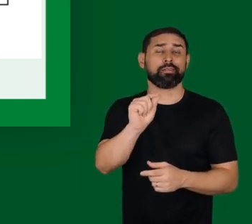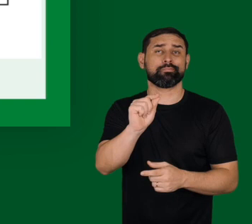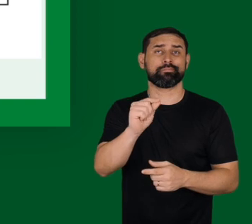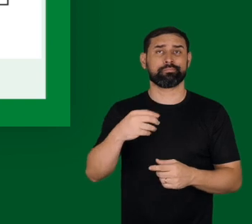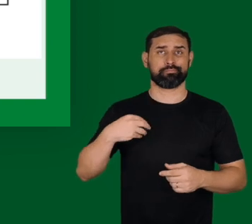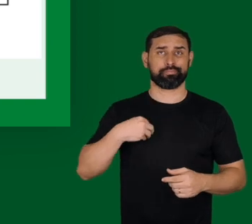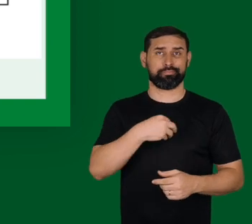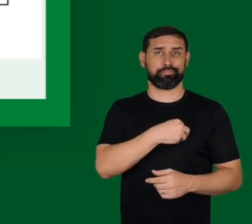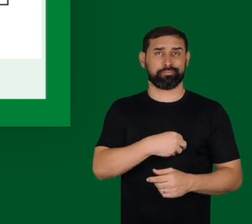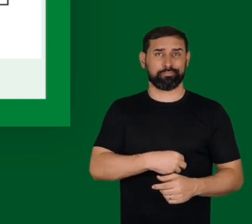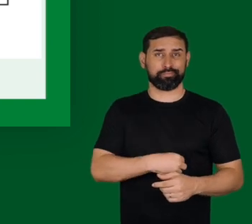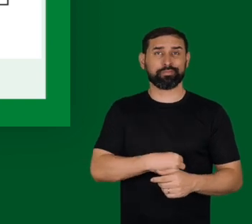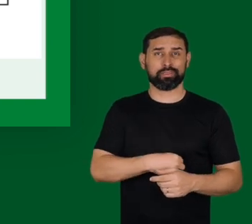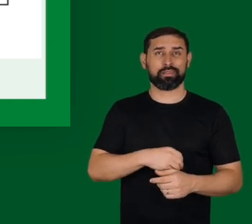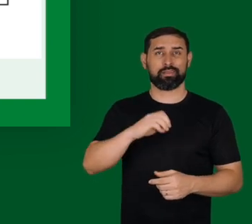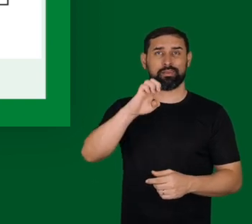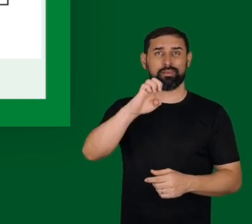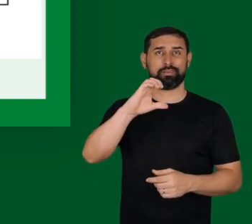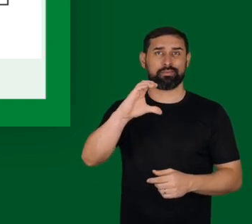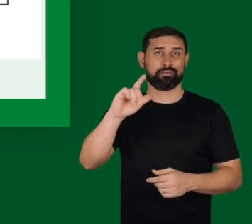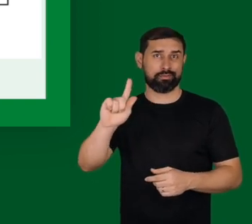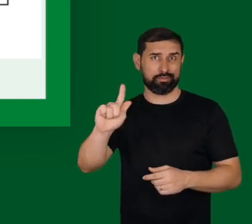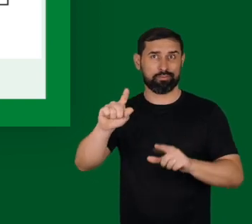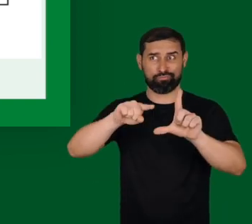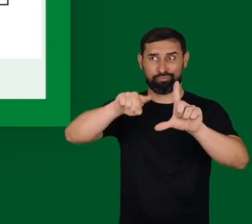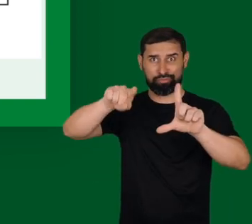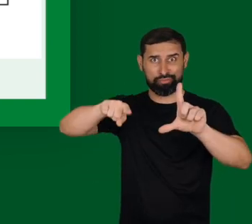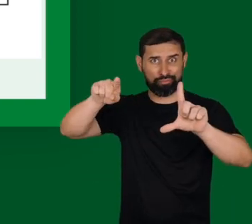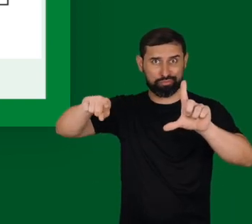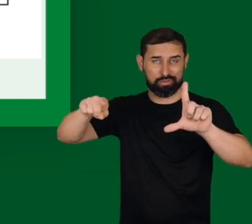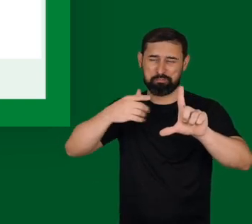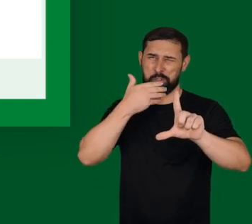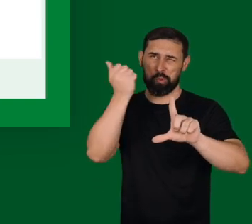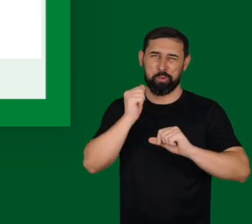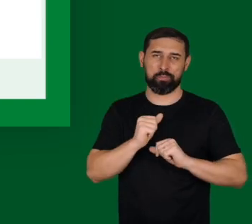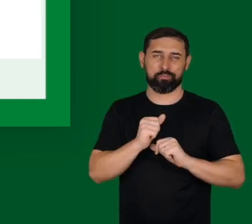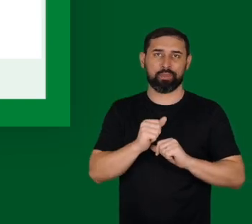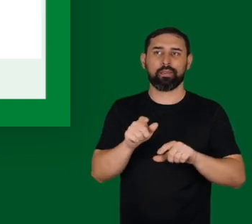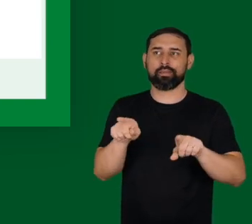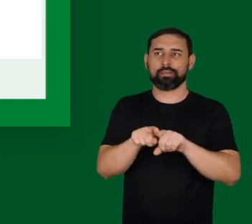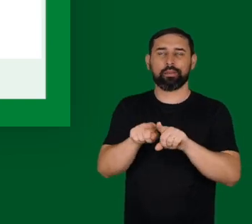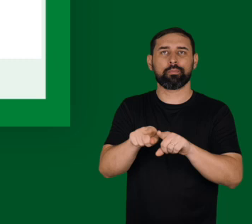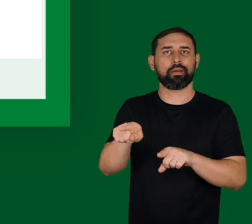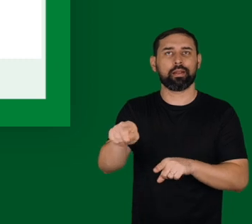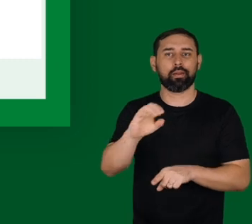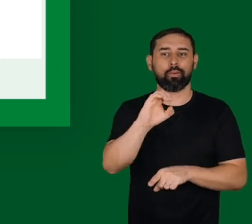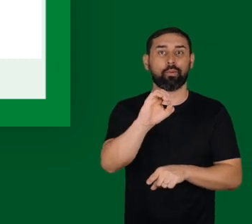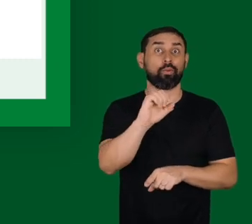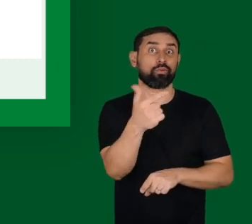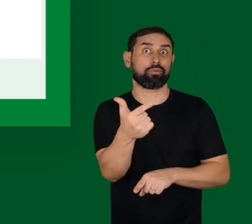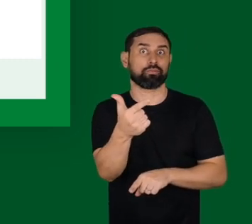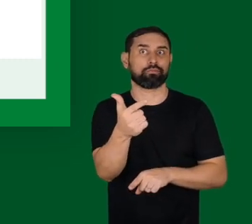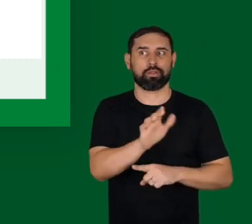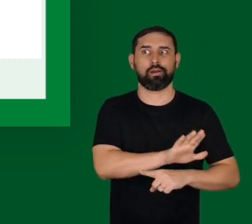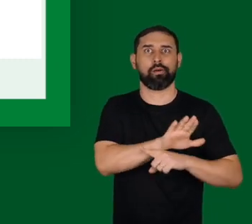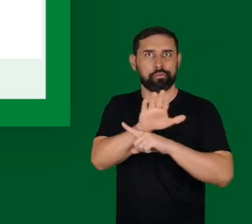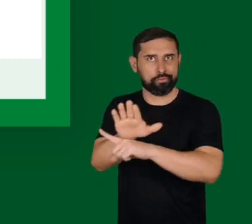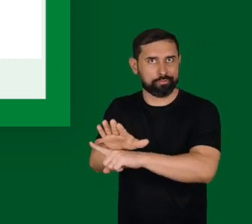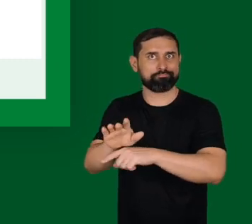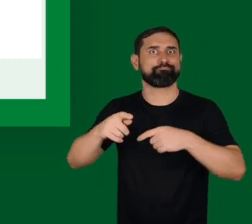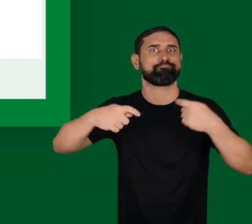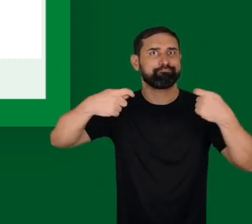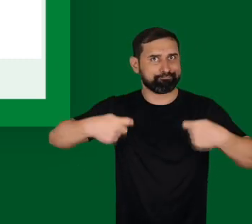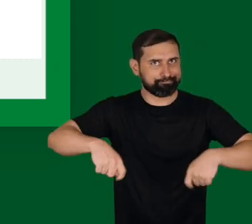crise persiste, a gente vai ter que medicar essa criança, vai ter que mantê-lo com anticonvulsivante mais para frente. Então, quais são hoje as medicações